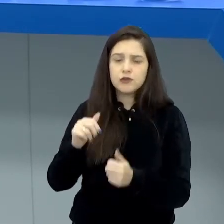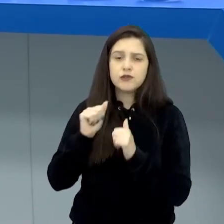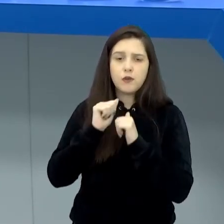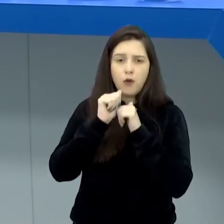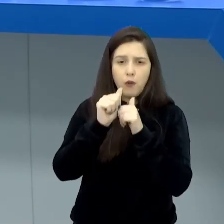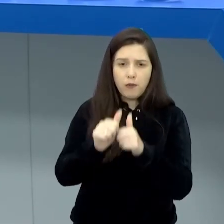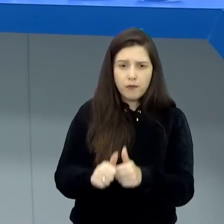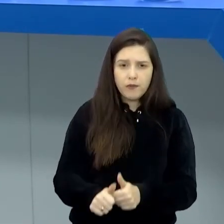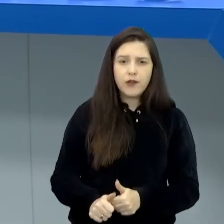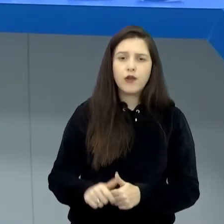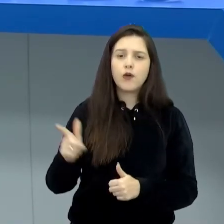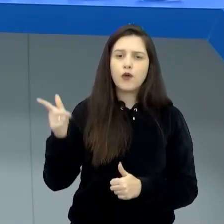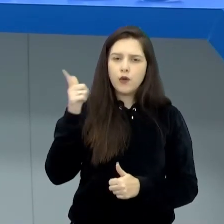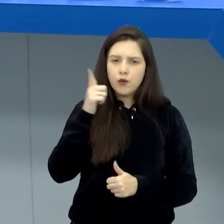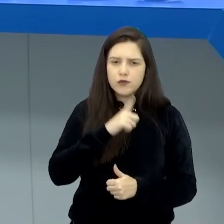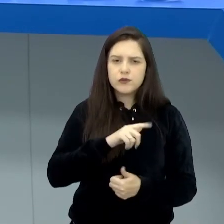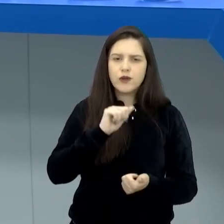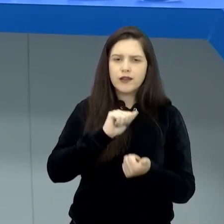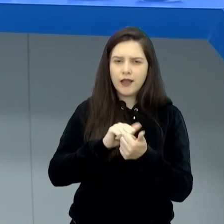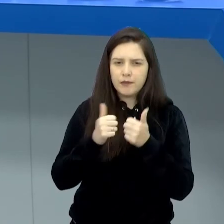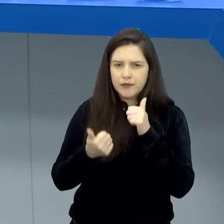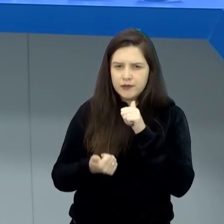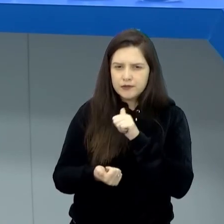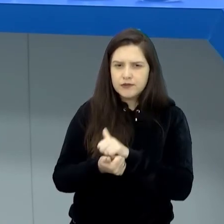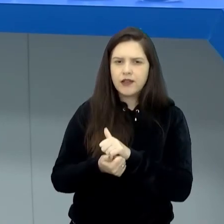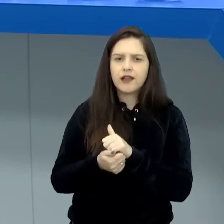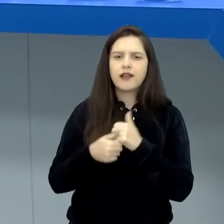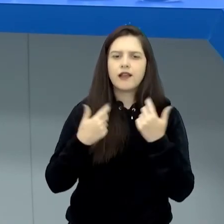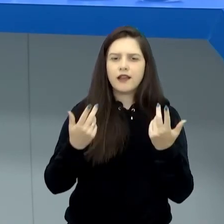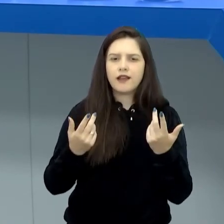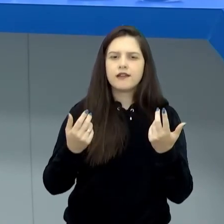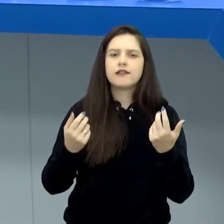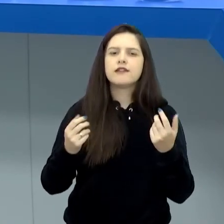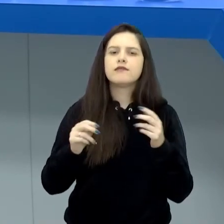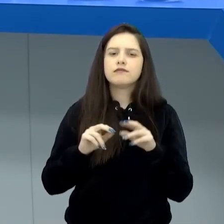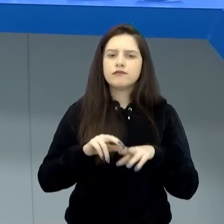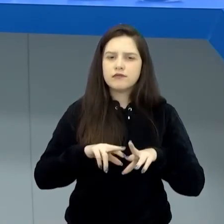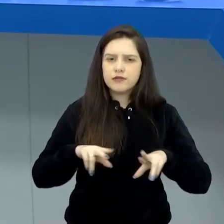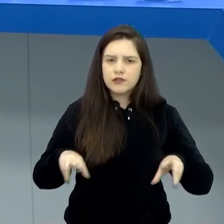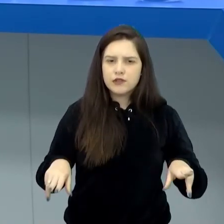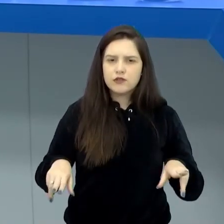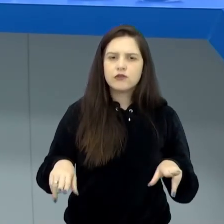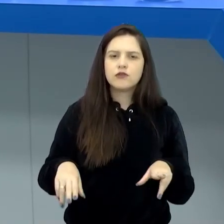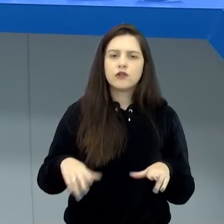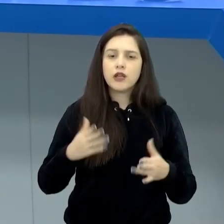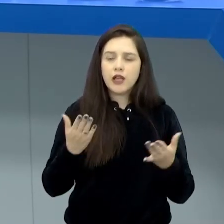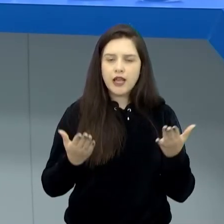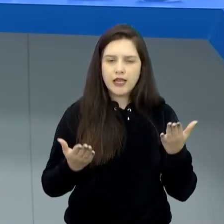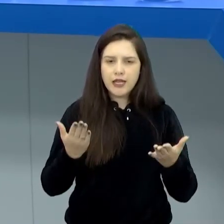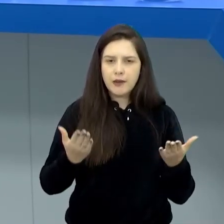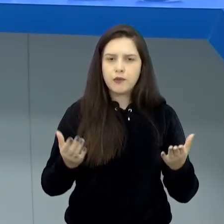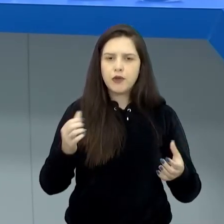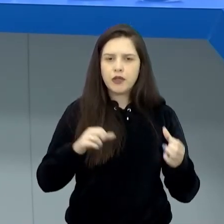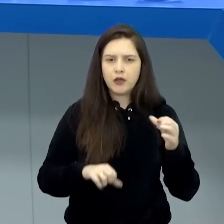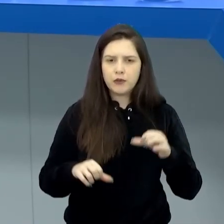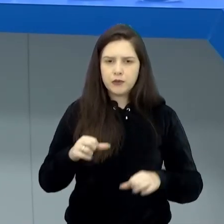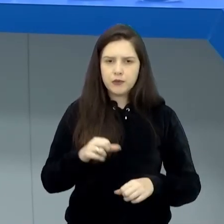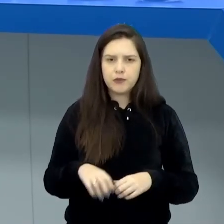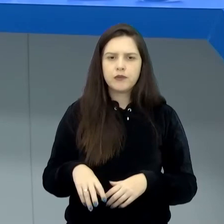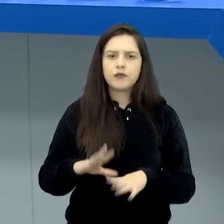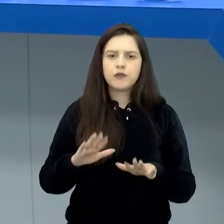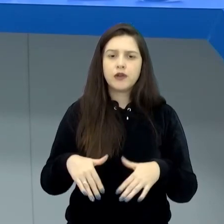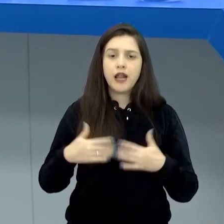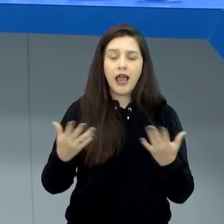acompanhando conseguiram captar então aí a essência a respeito aí do equilíbrio químico. Então, olha só,